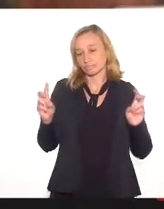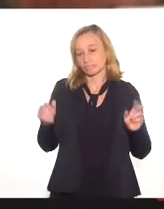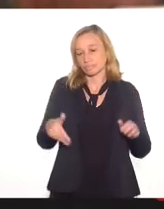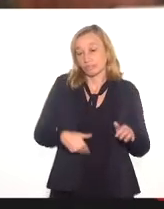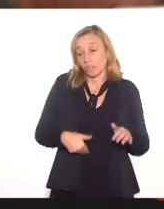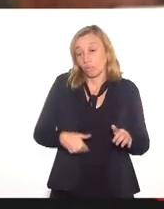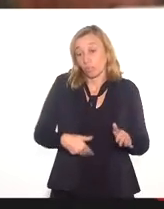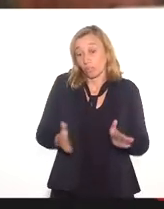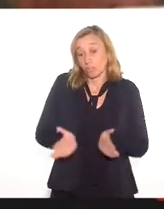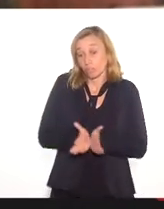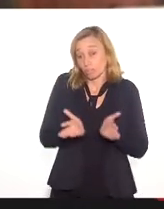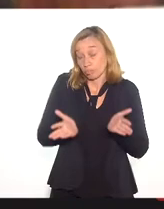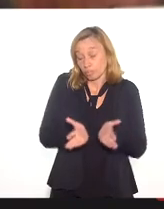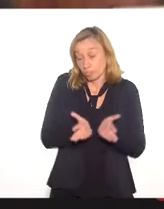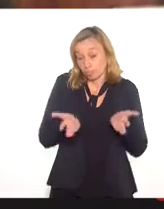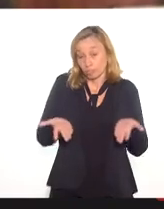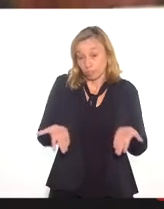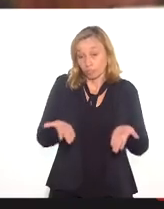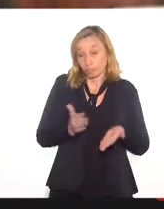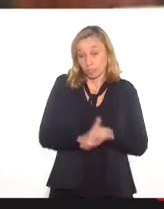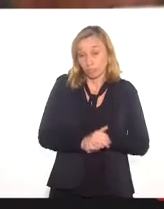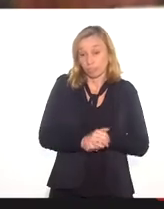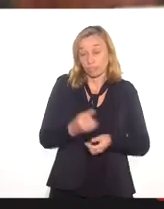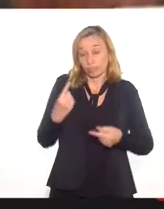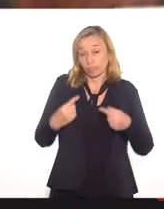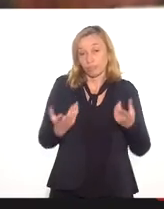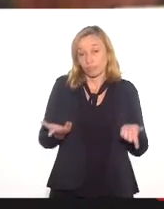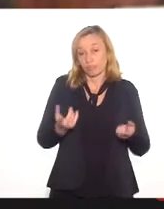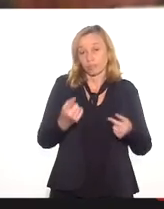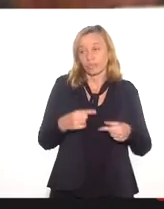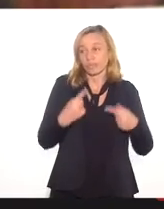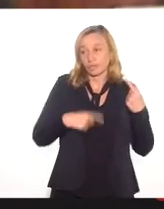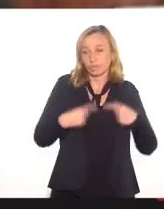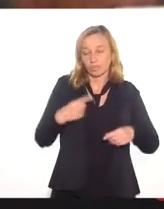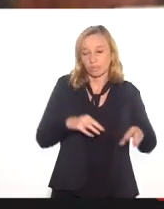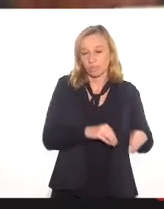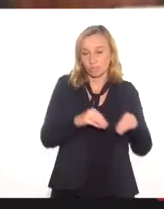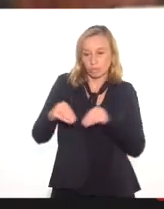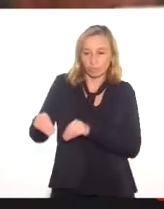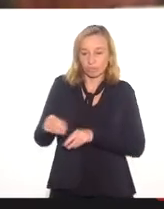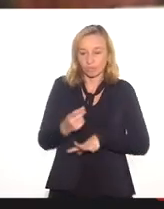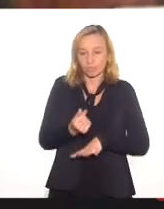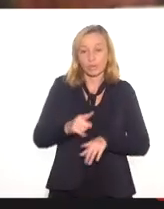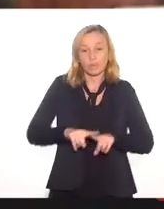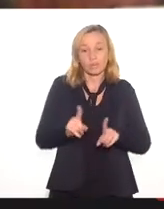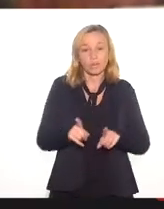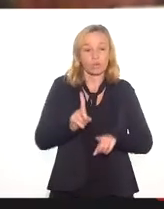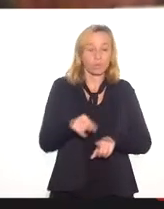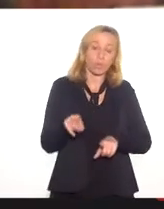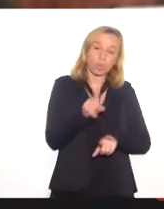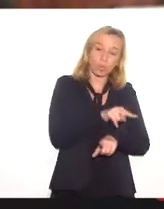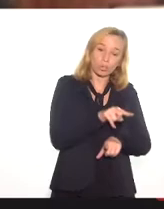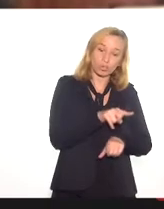vulnerabilidade com essa política de transferência de renda, mas, por outro lado,